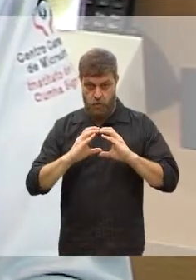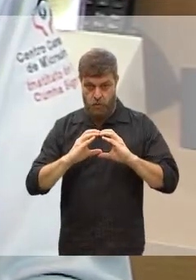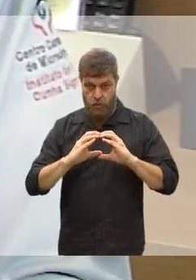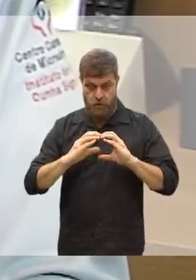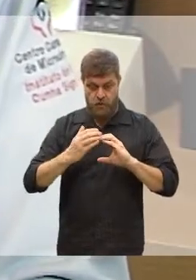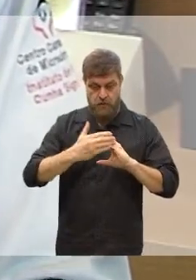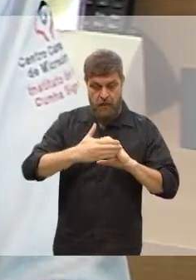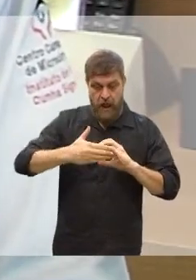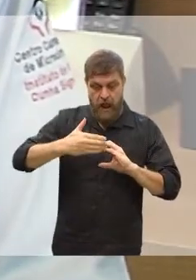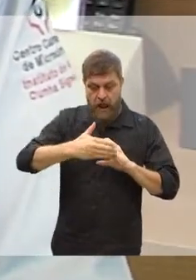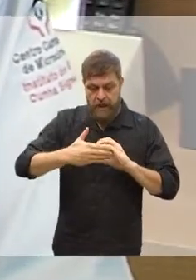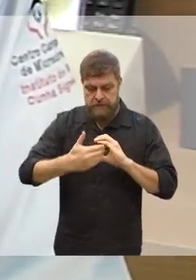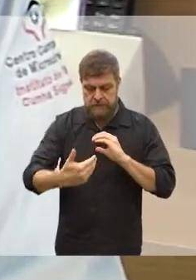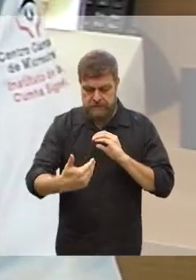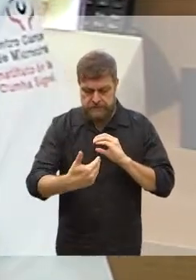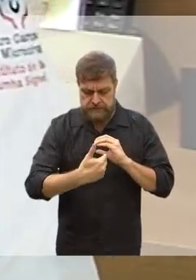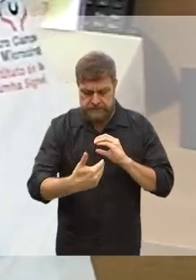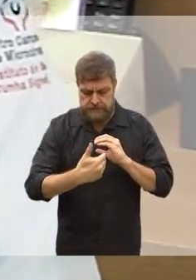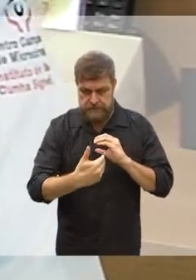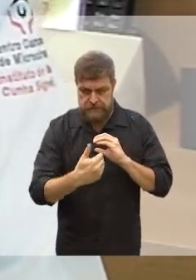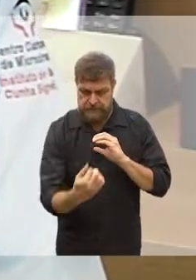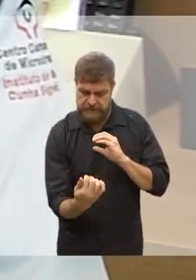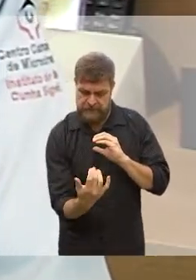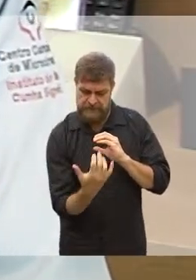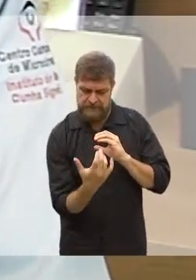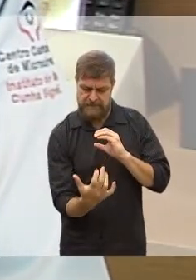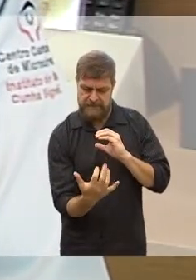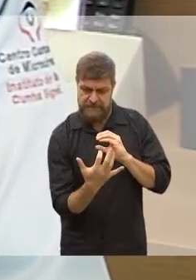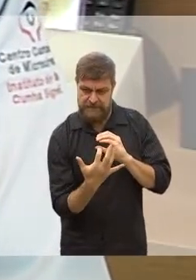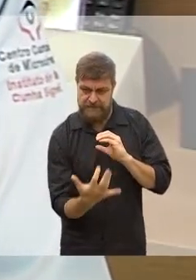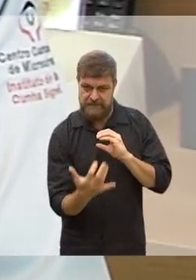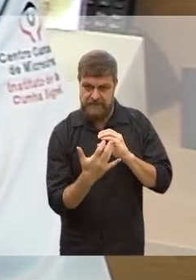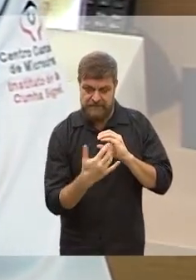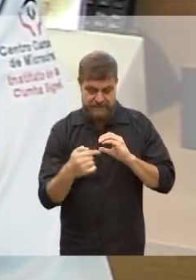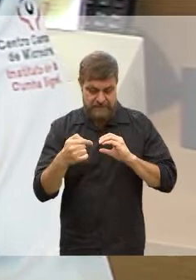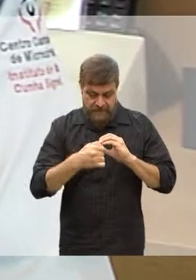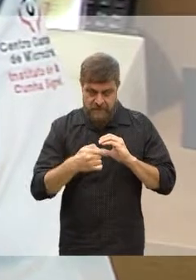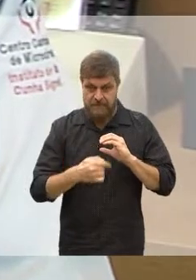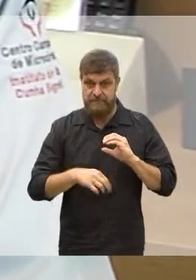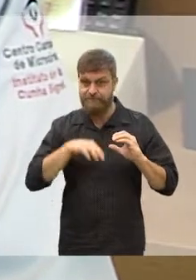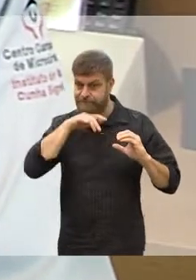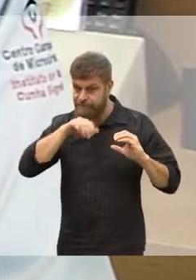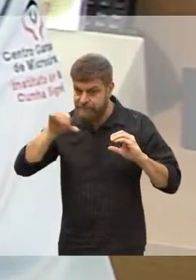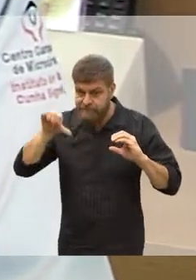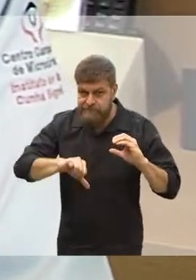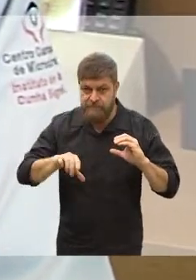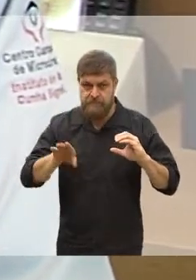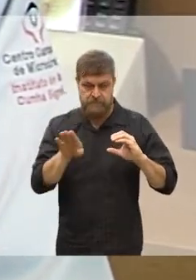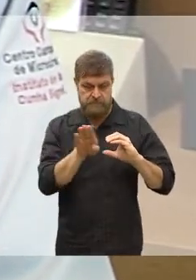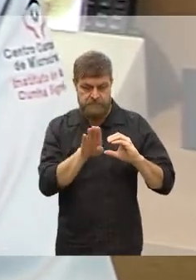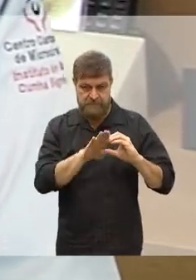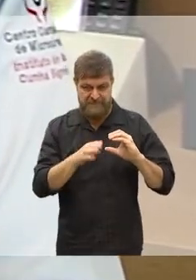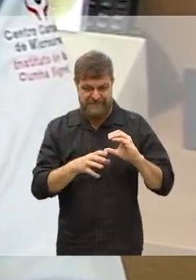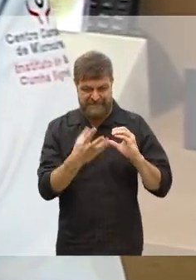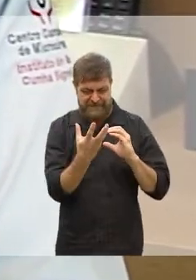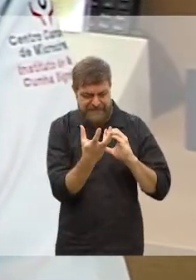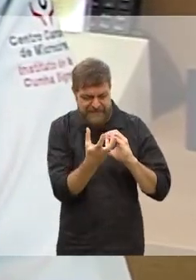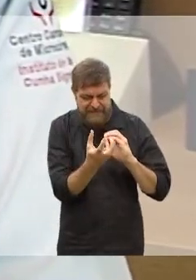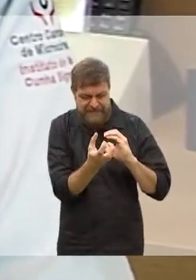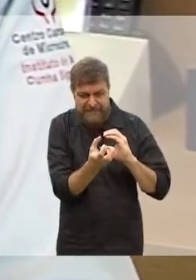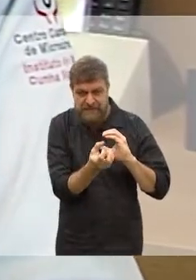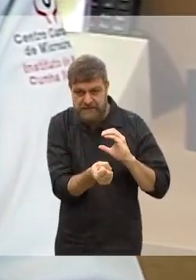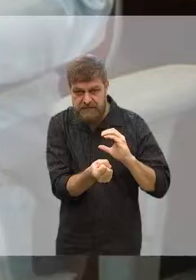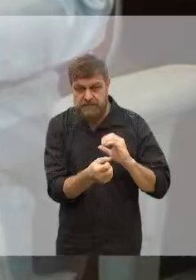a córnea, a conjuntiva, que é essa película que reveste a superfície do olho, aumentando o ressecamento.